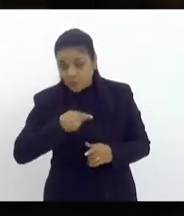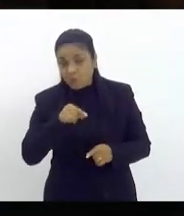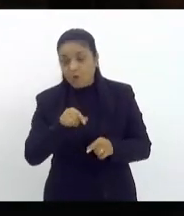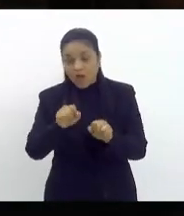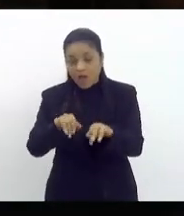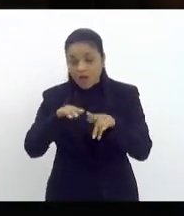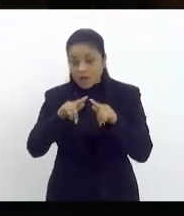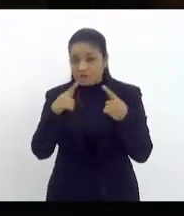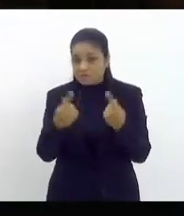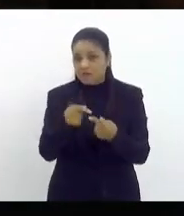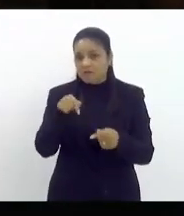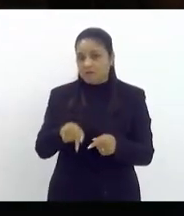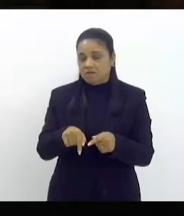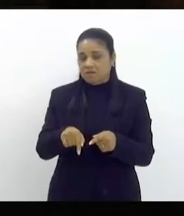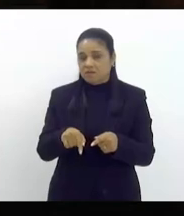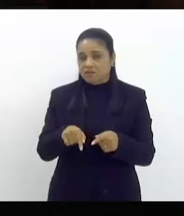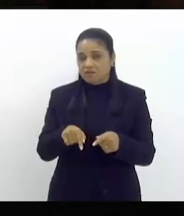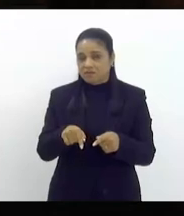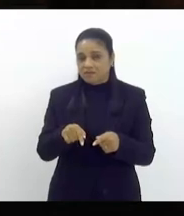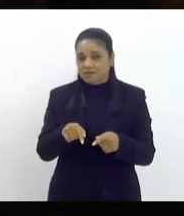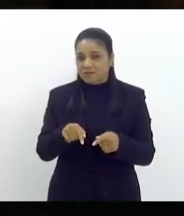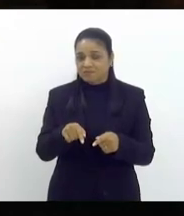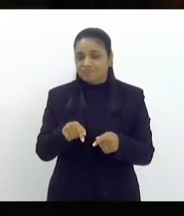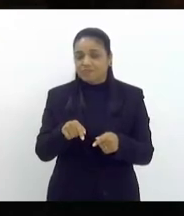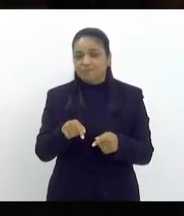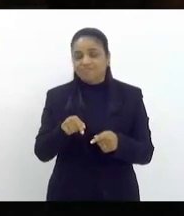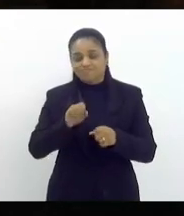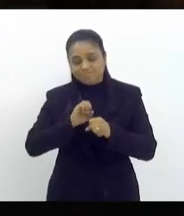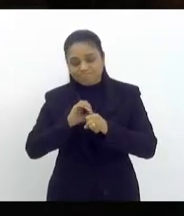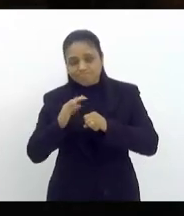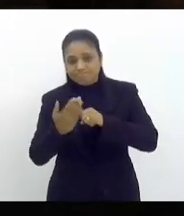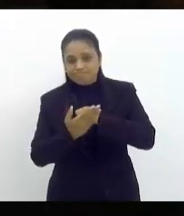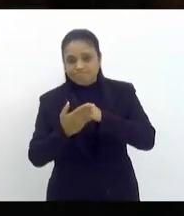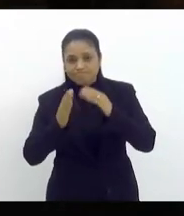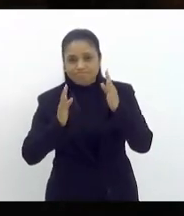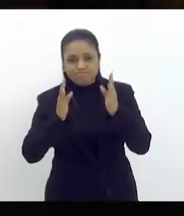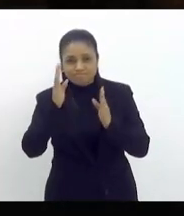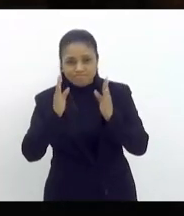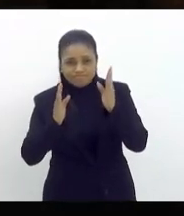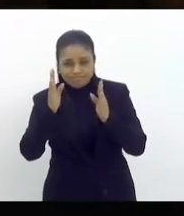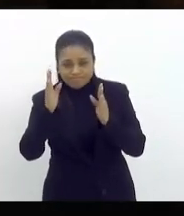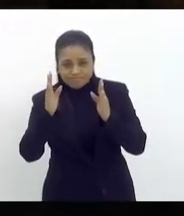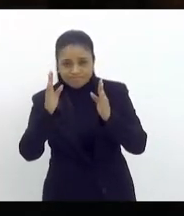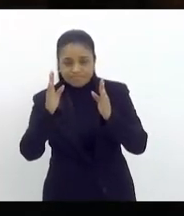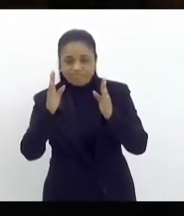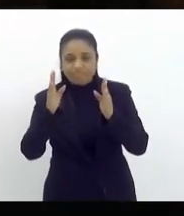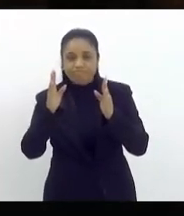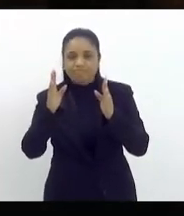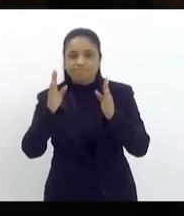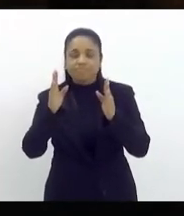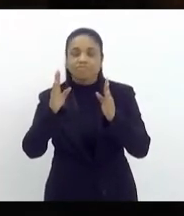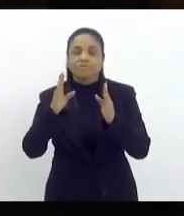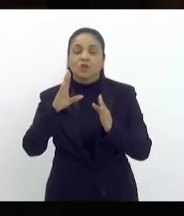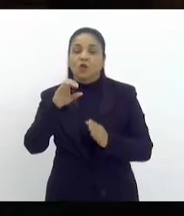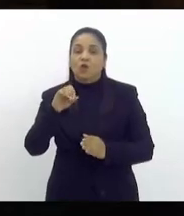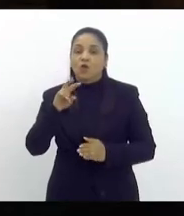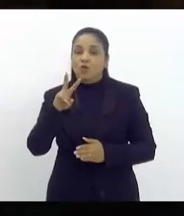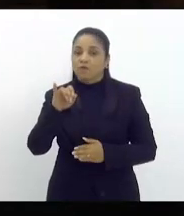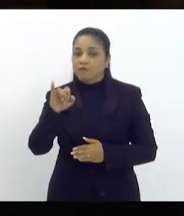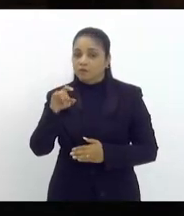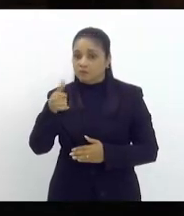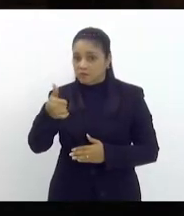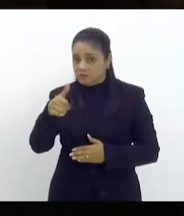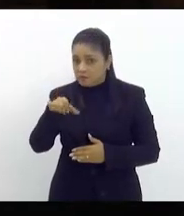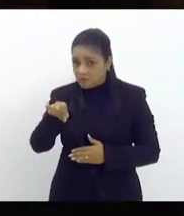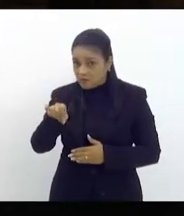assembleia legislativa que diante de uma situação de precariedade com relação a pandemia covid-19 a gente